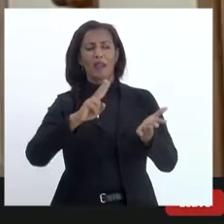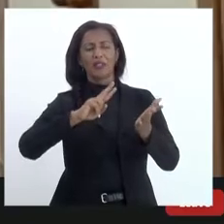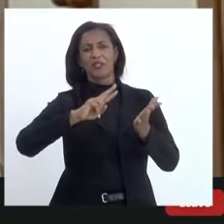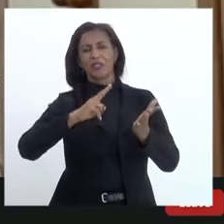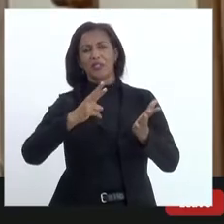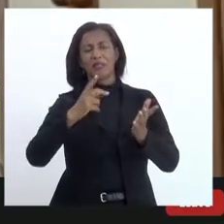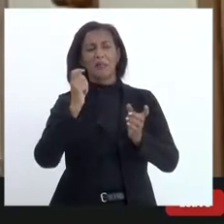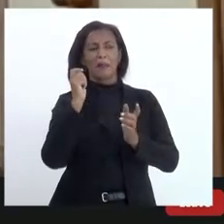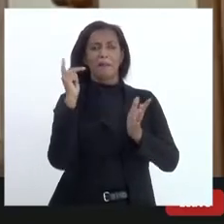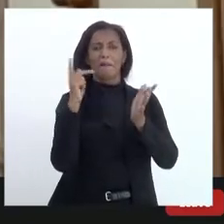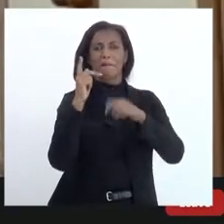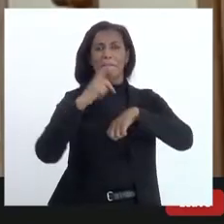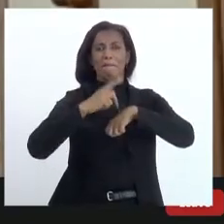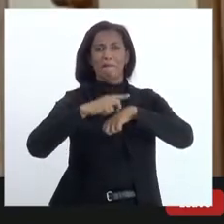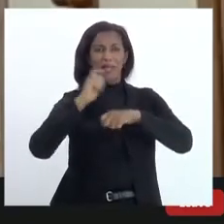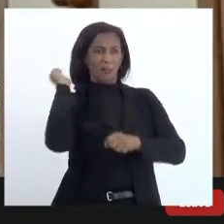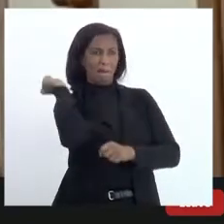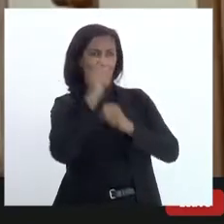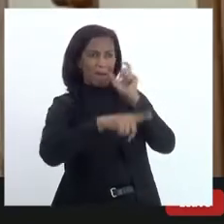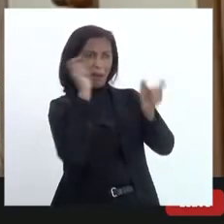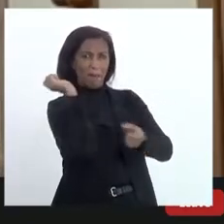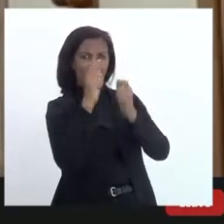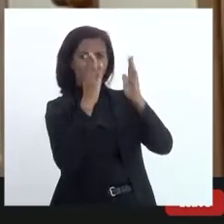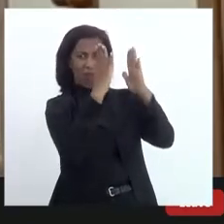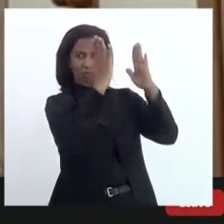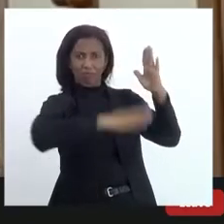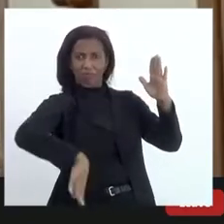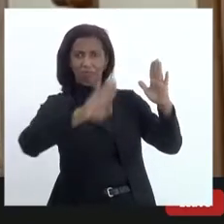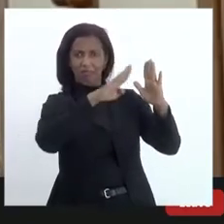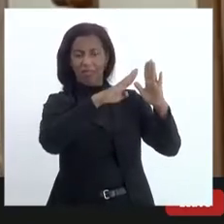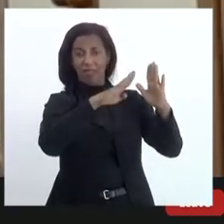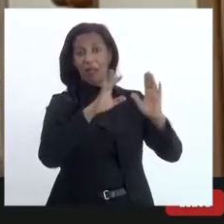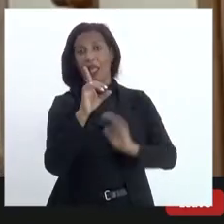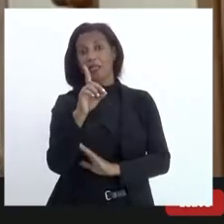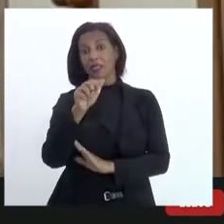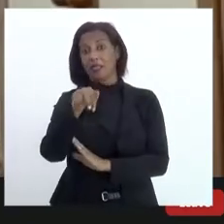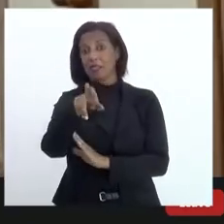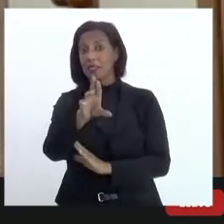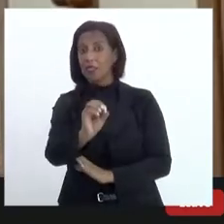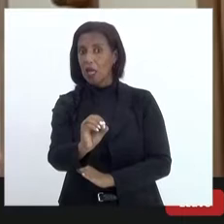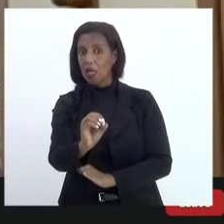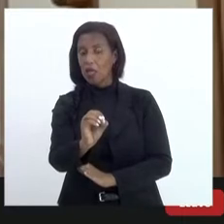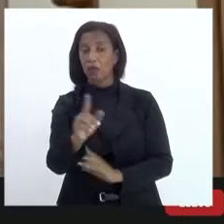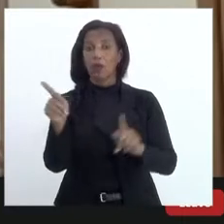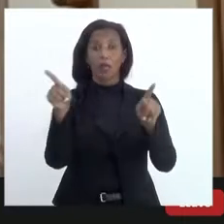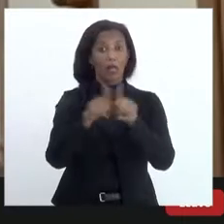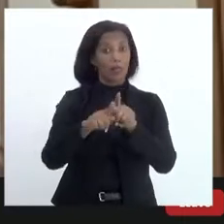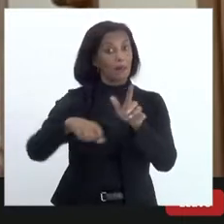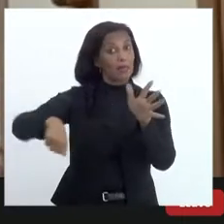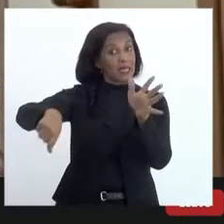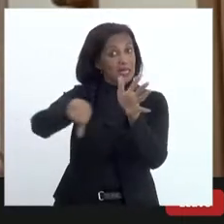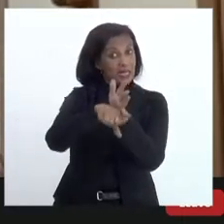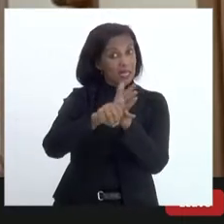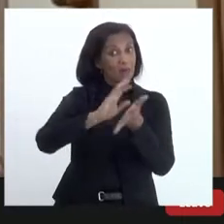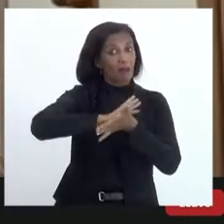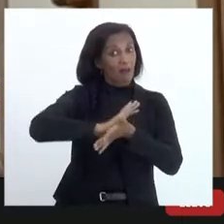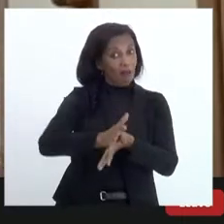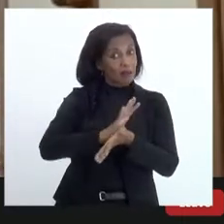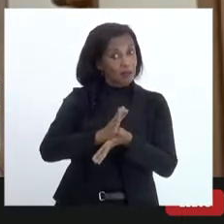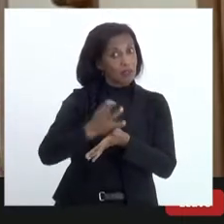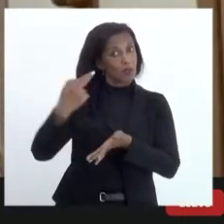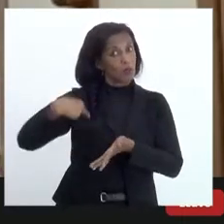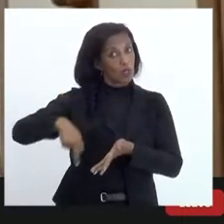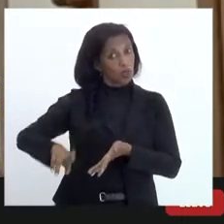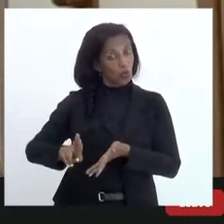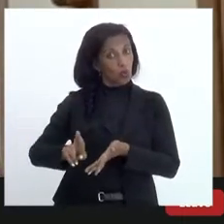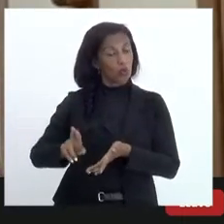terreno. Depredar um terreno não é simplesmente um crime de dano, é um crime de racismo religioso previsto